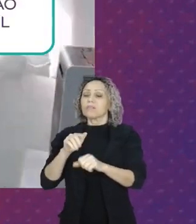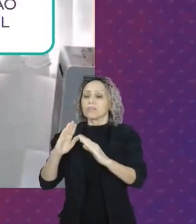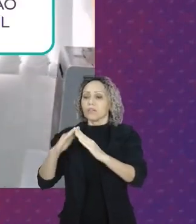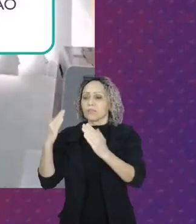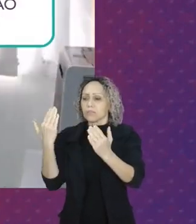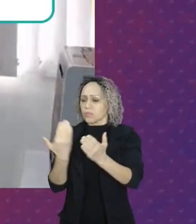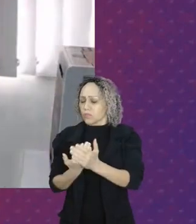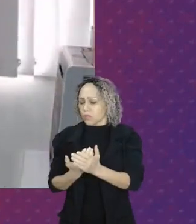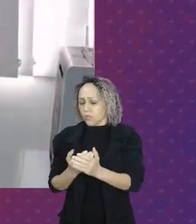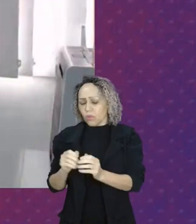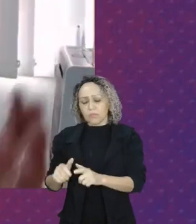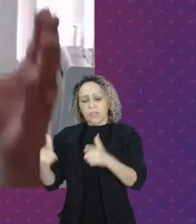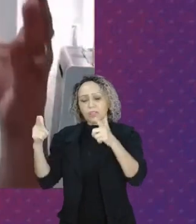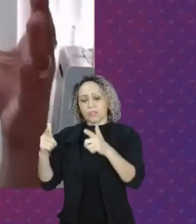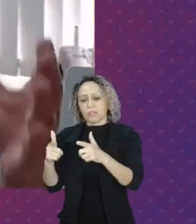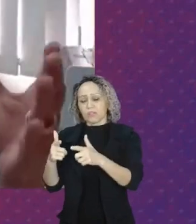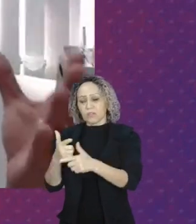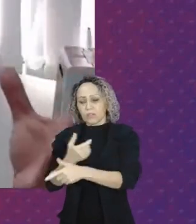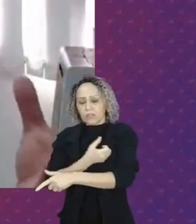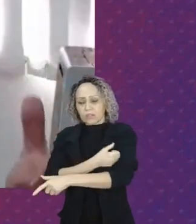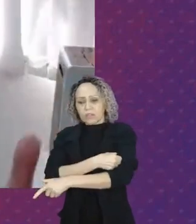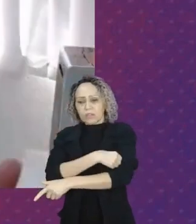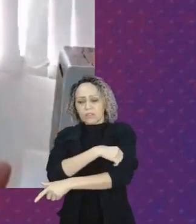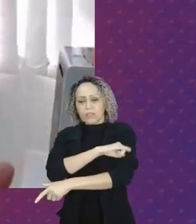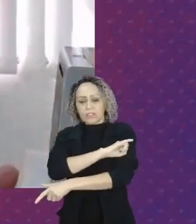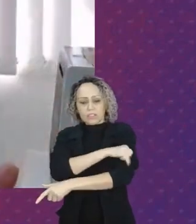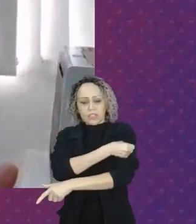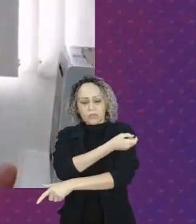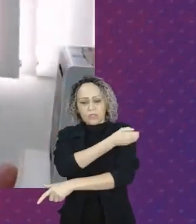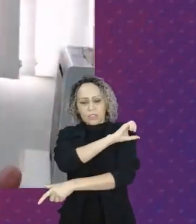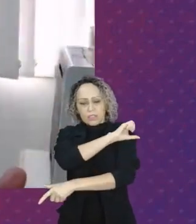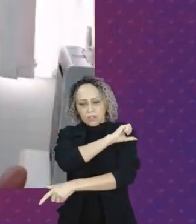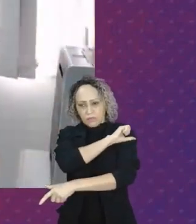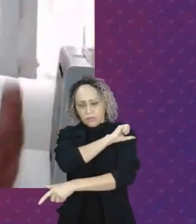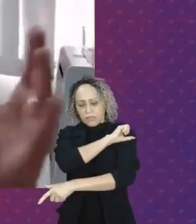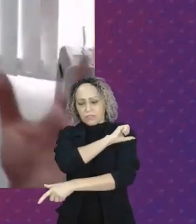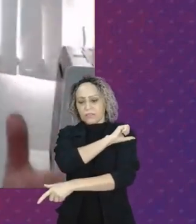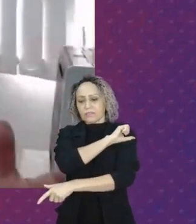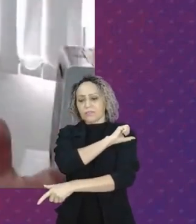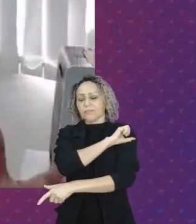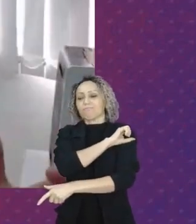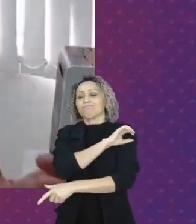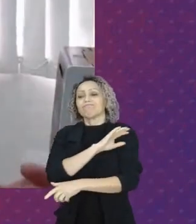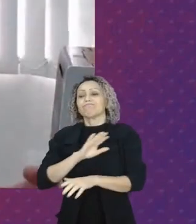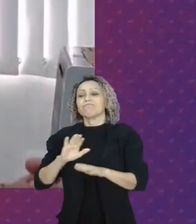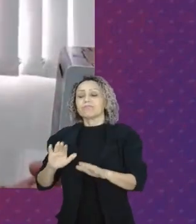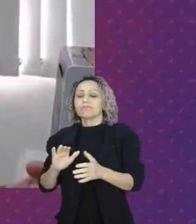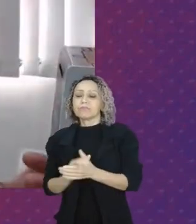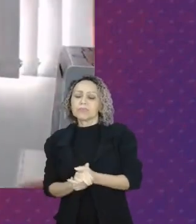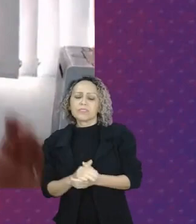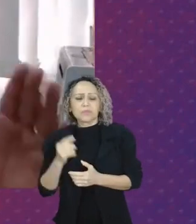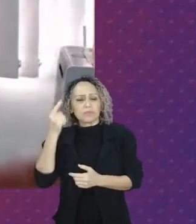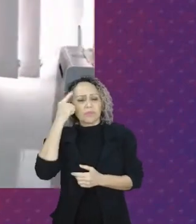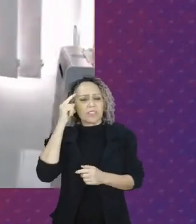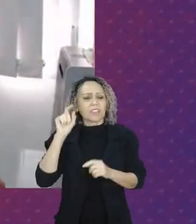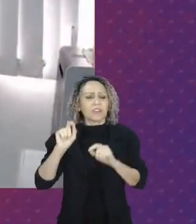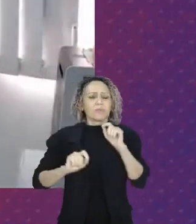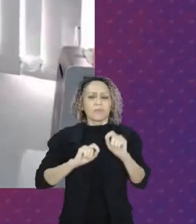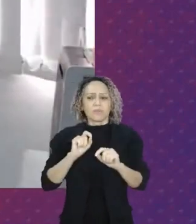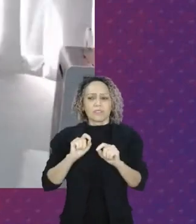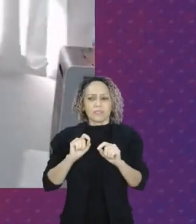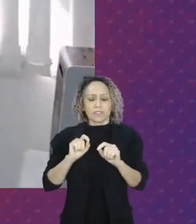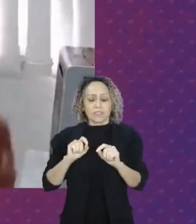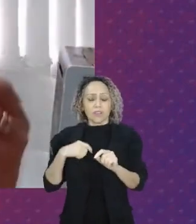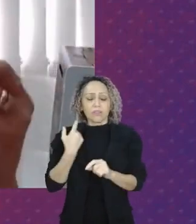anos iniciais. Se pensarmos assim, né, em números absolutos, sim, nós